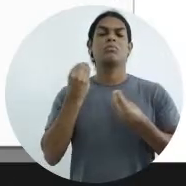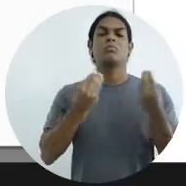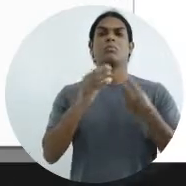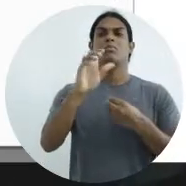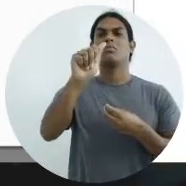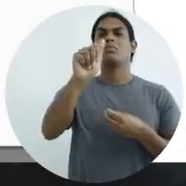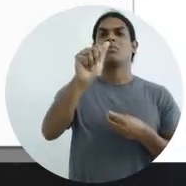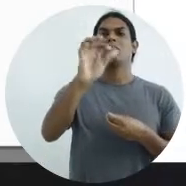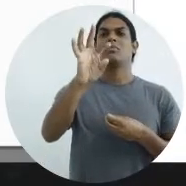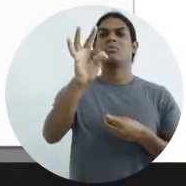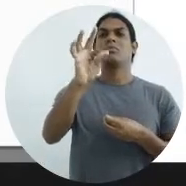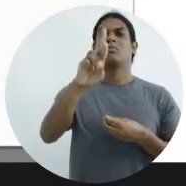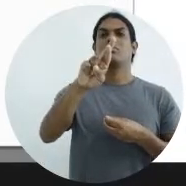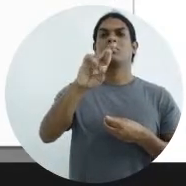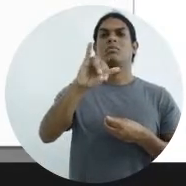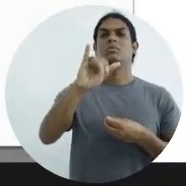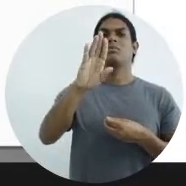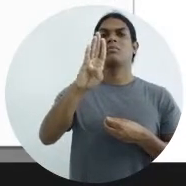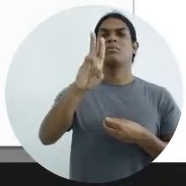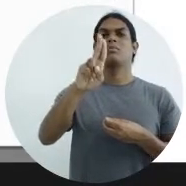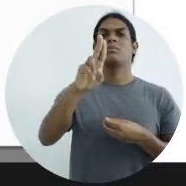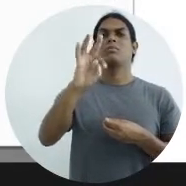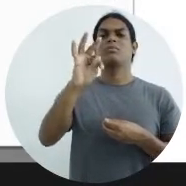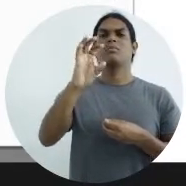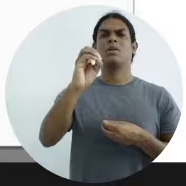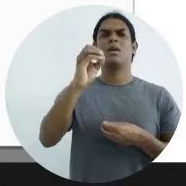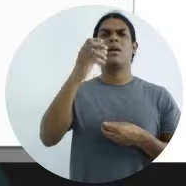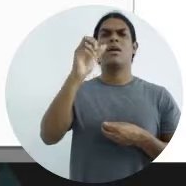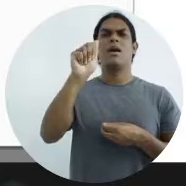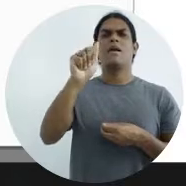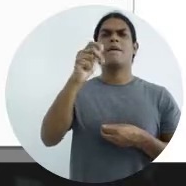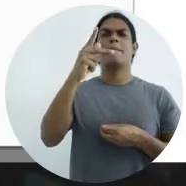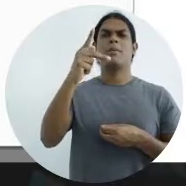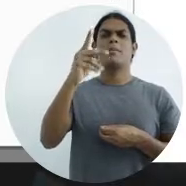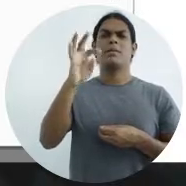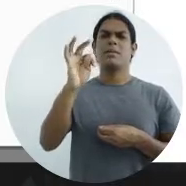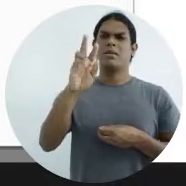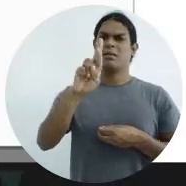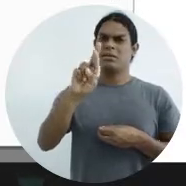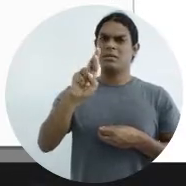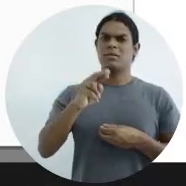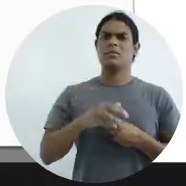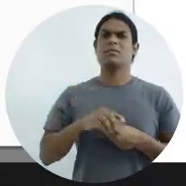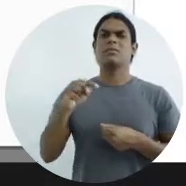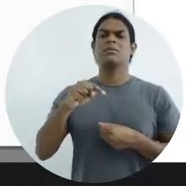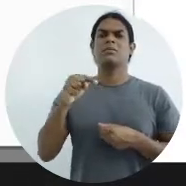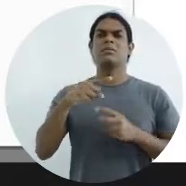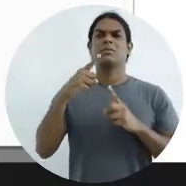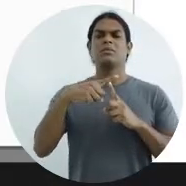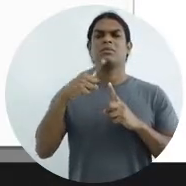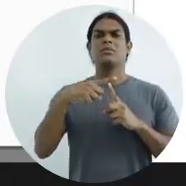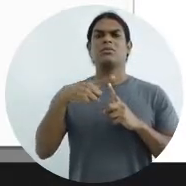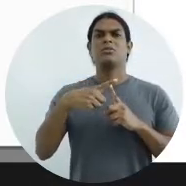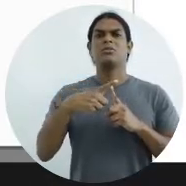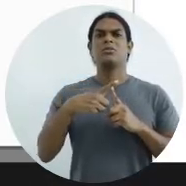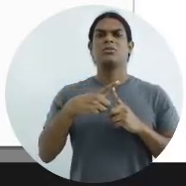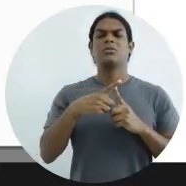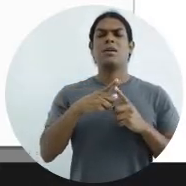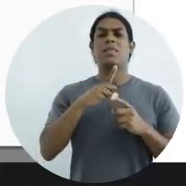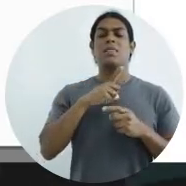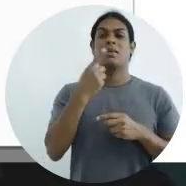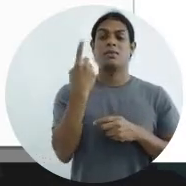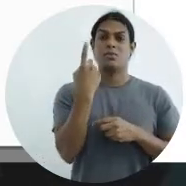gente utiliza a função attr. Então essa função daí, ela vai